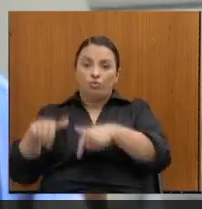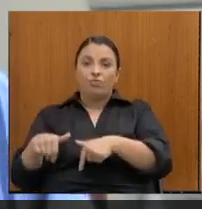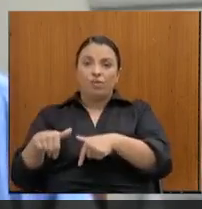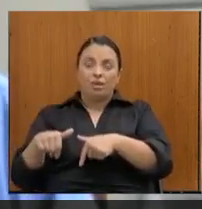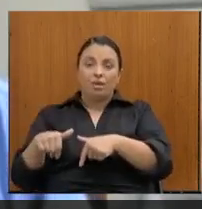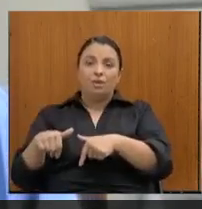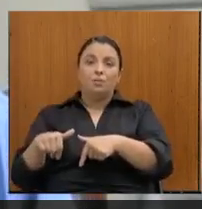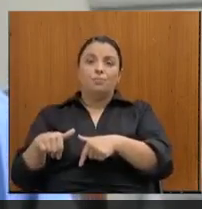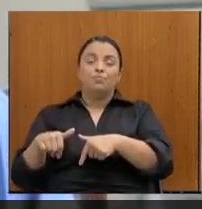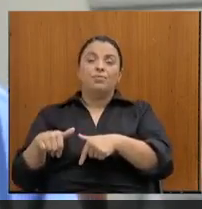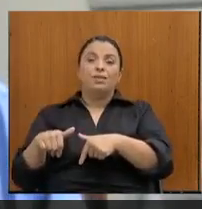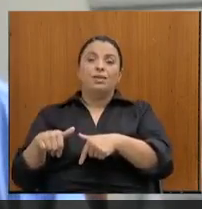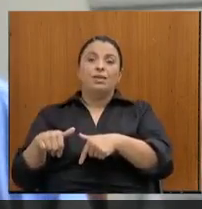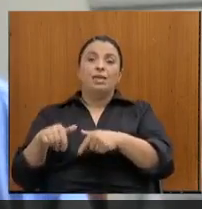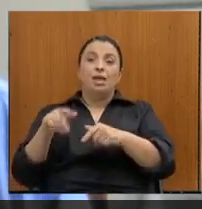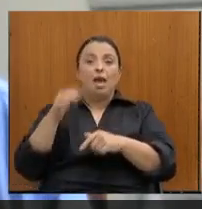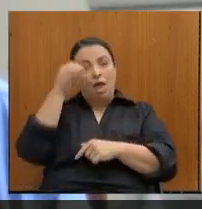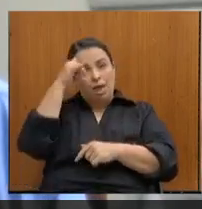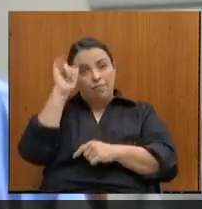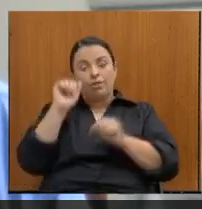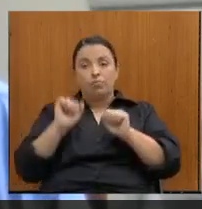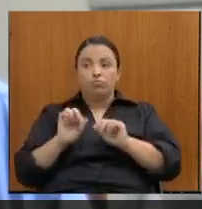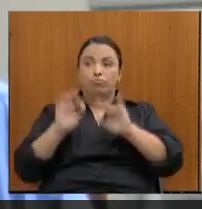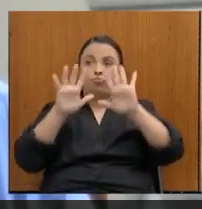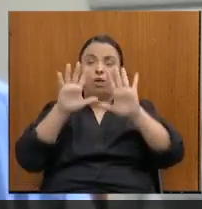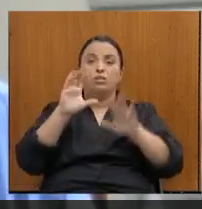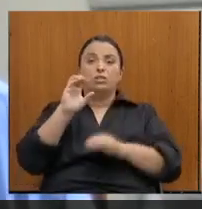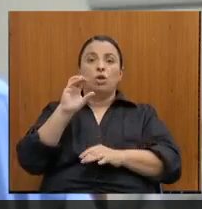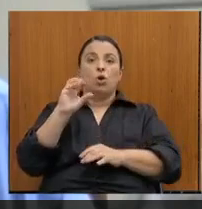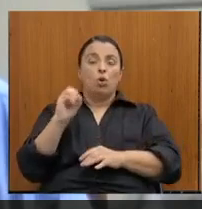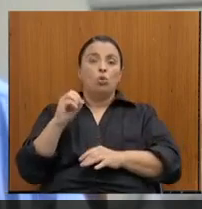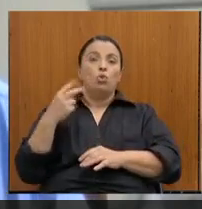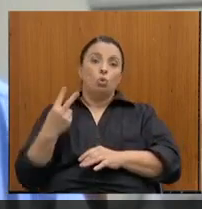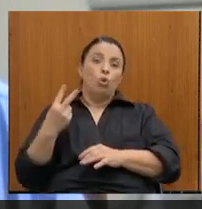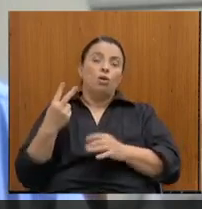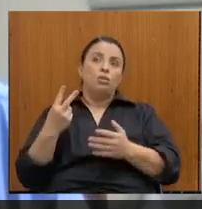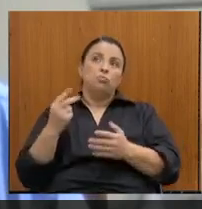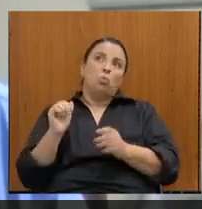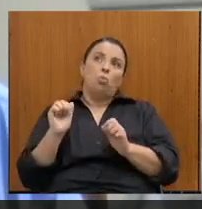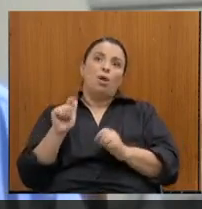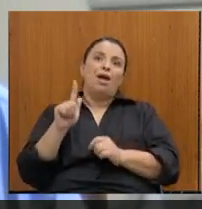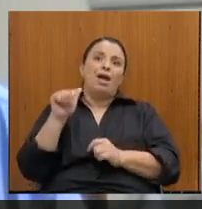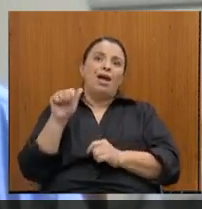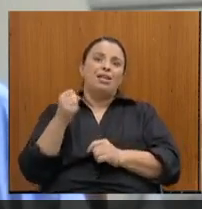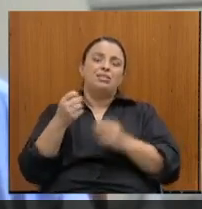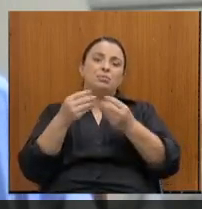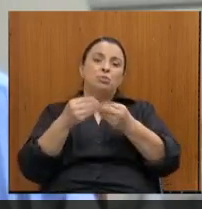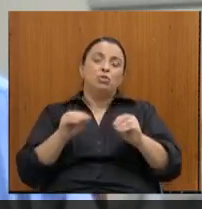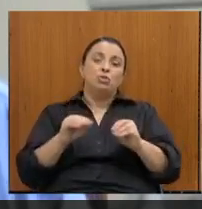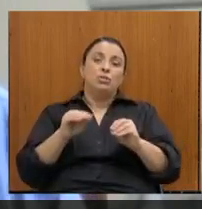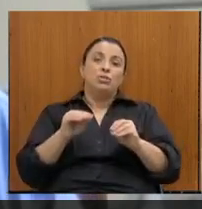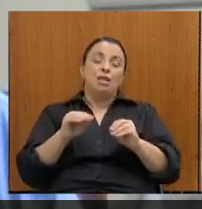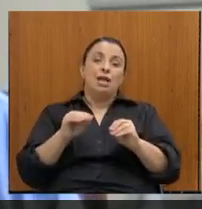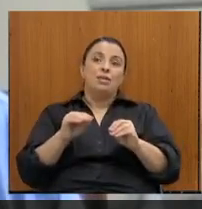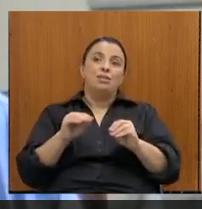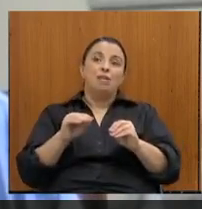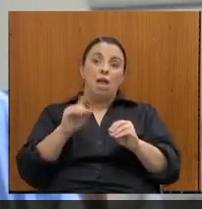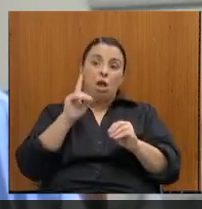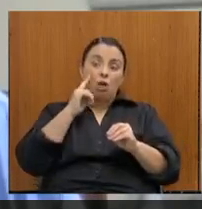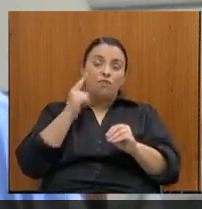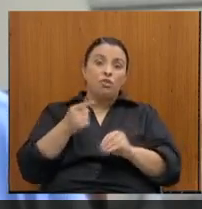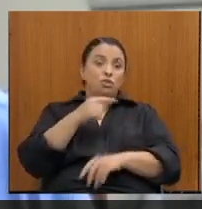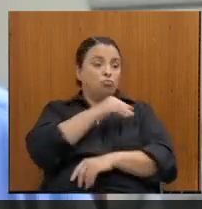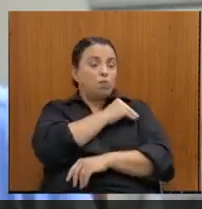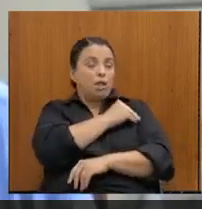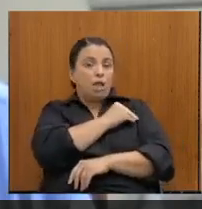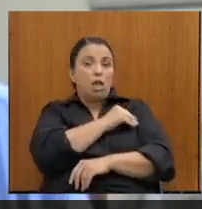ele mostra uma eficiência e emissões evitadas de chagas empresa e quando a gente pega